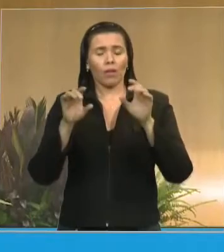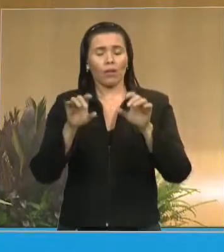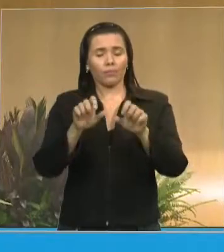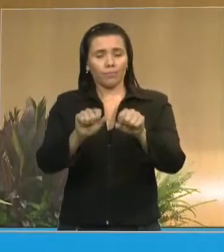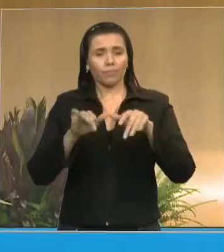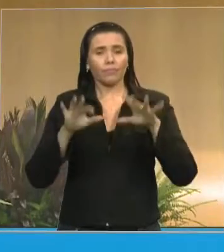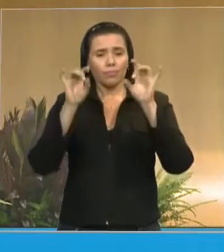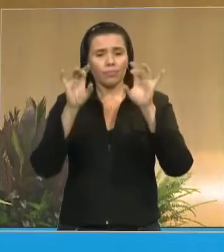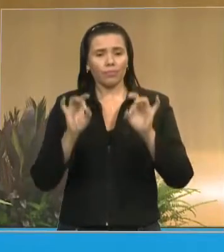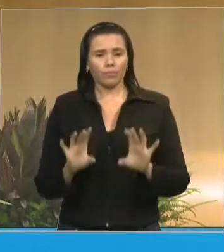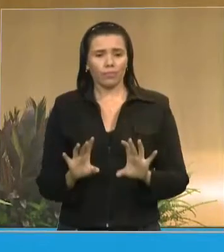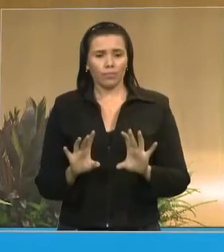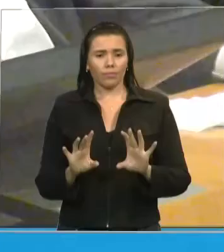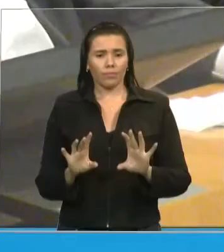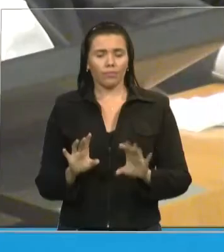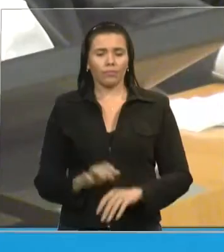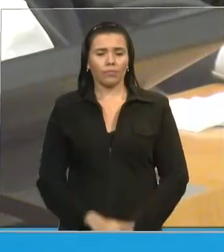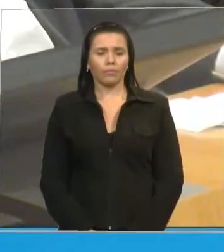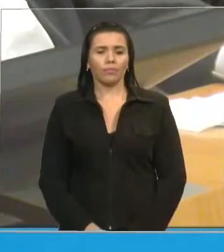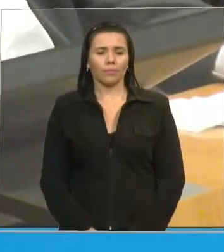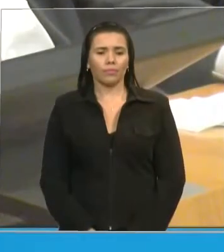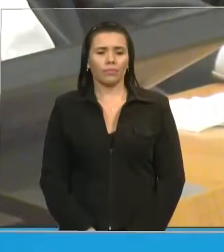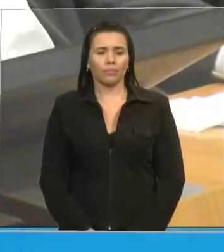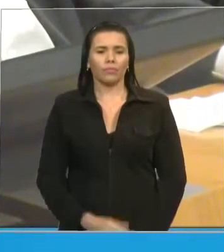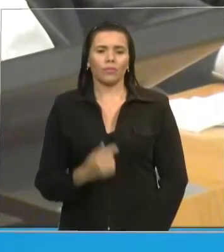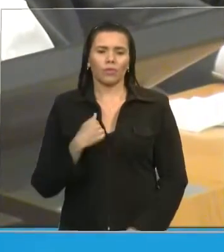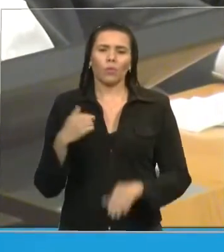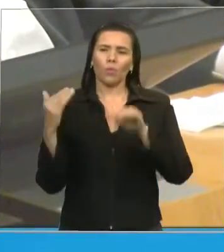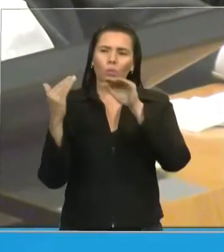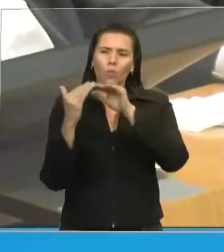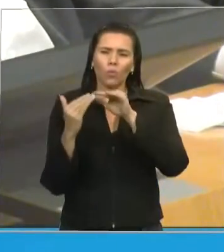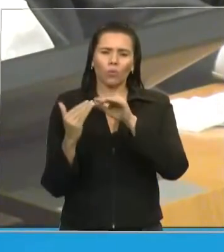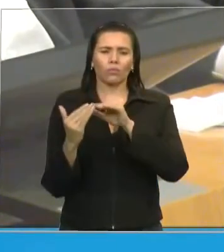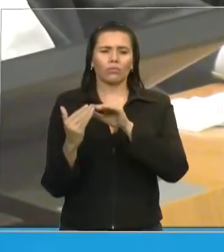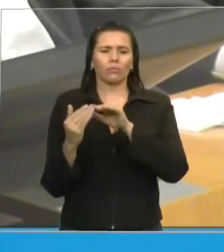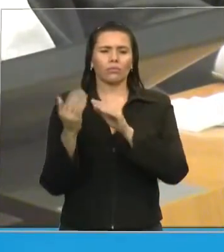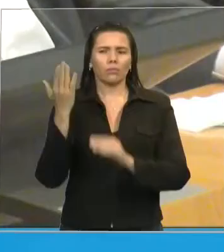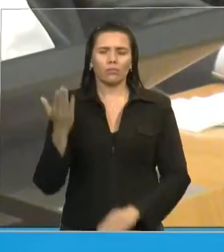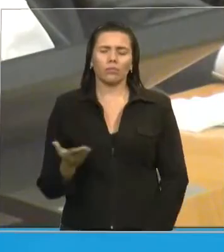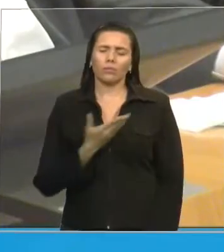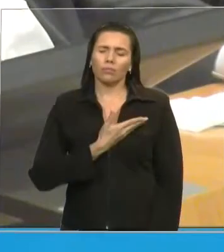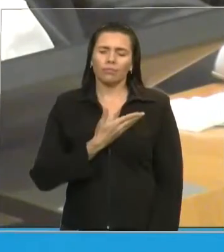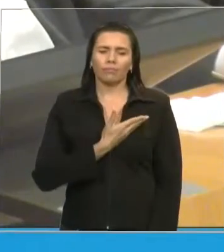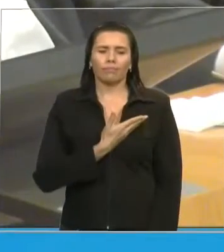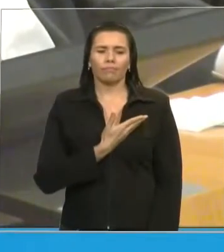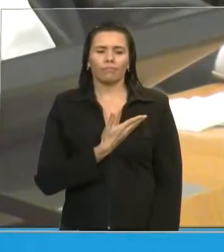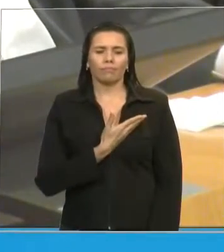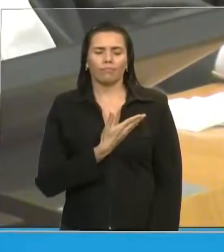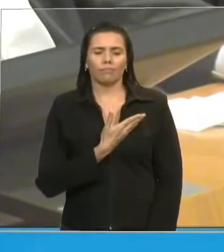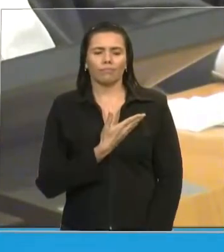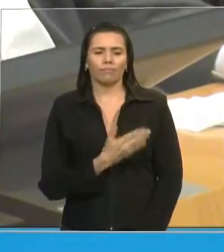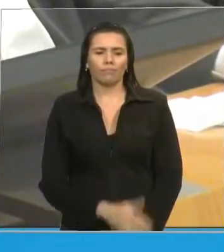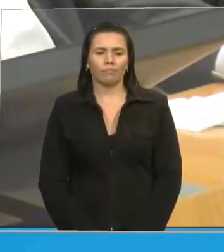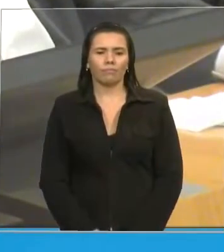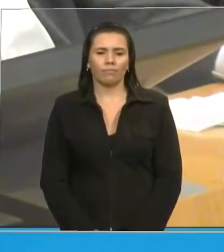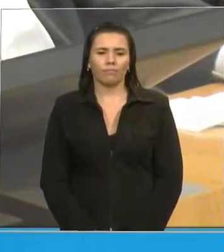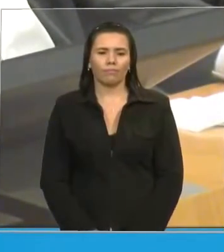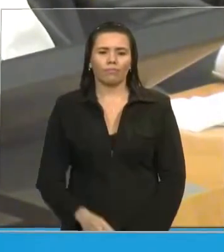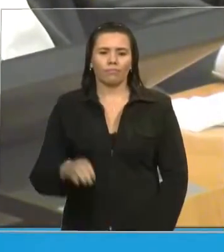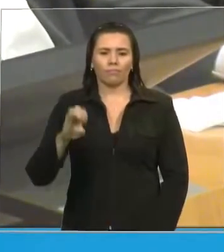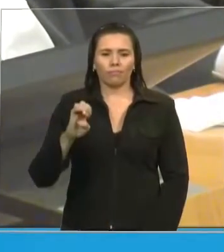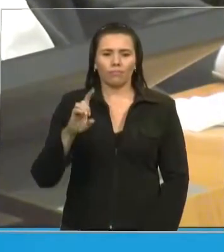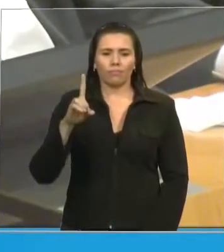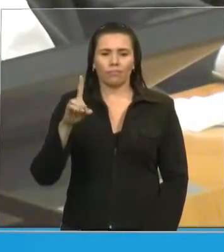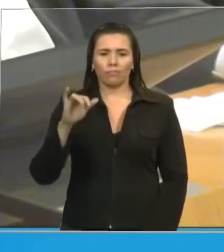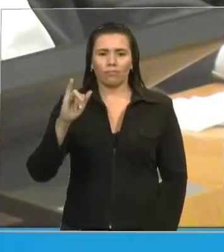aqui concordar com o meu querido amigo e parente Edivaldo Braga, nada